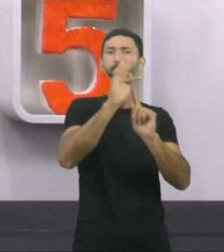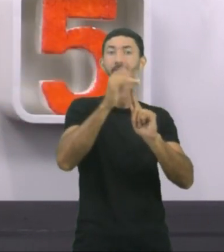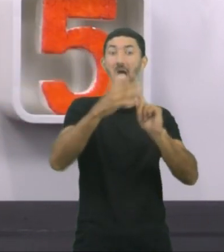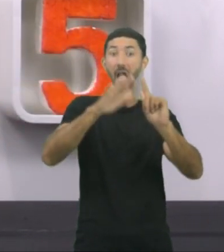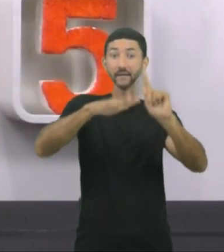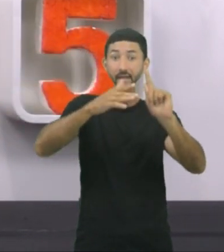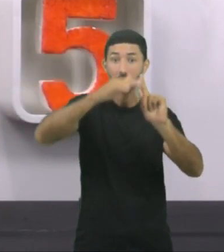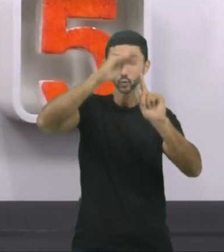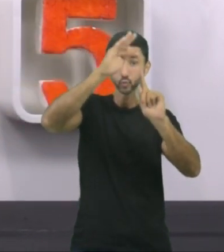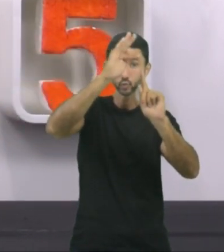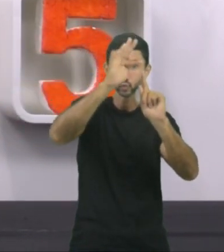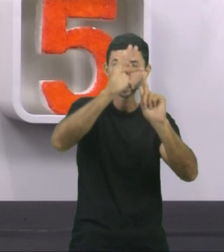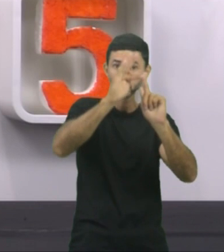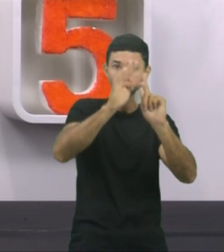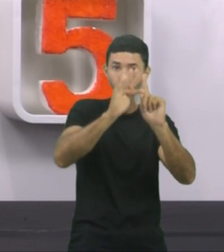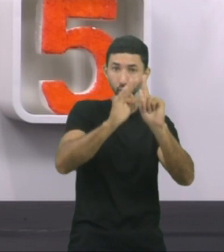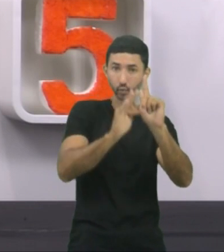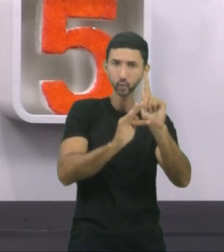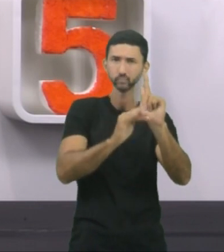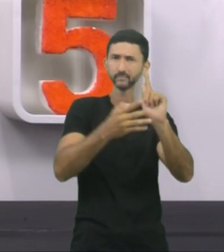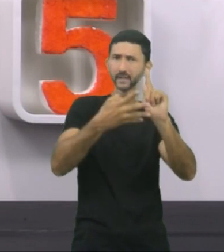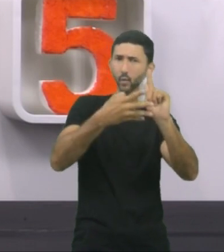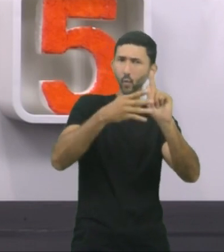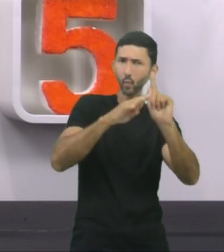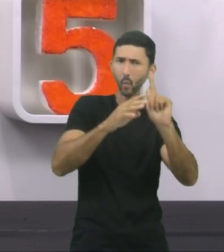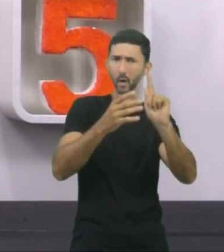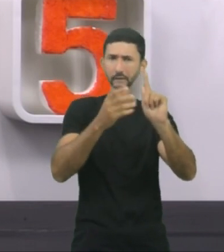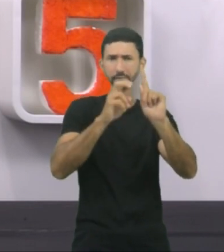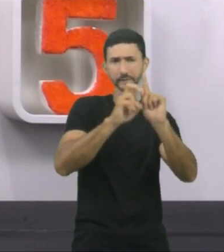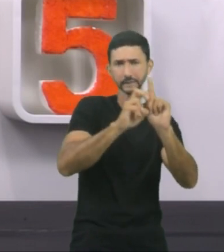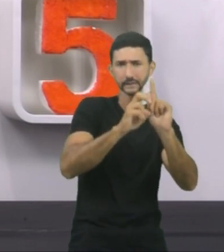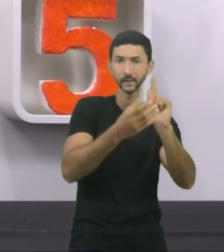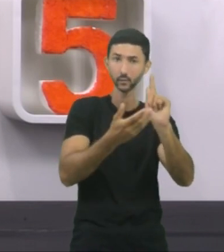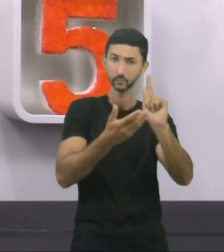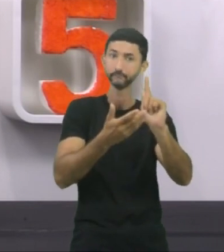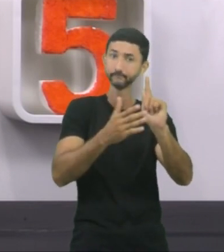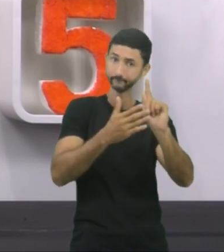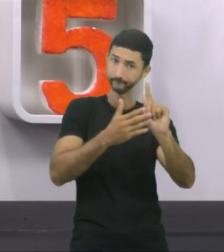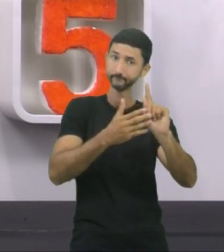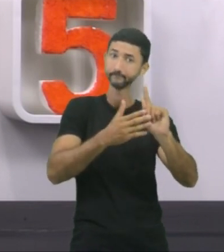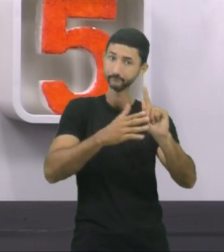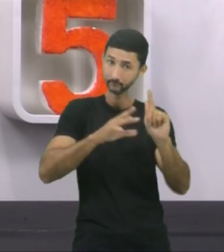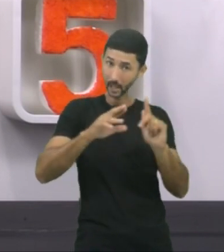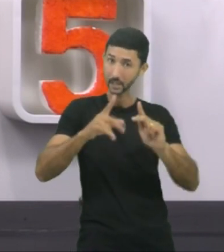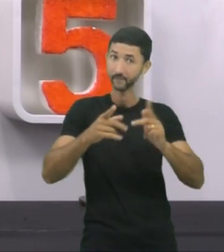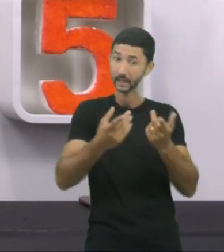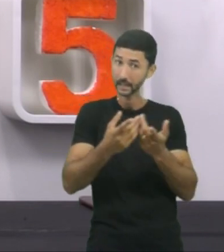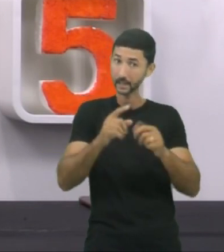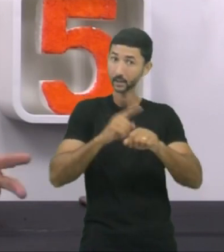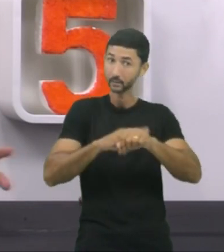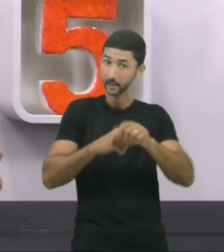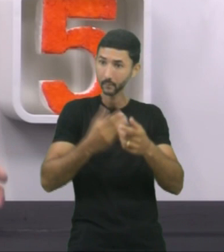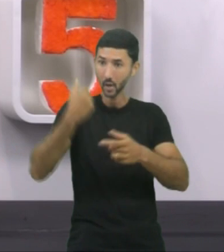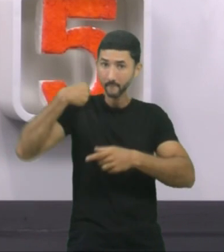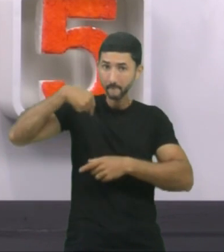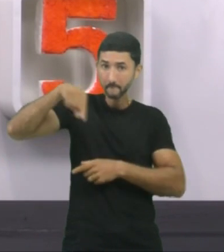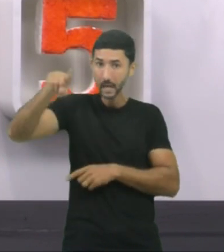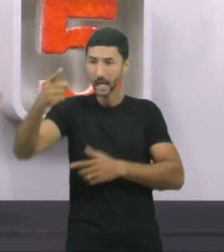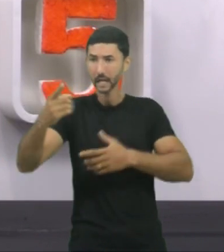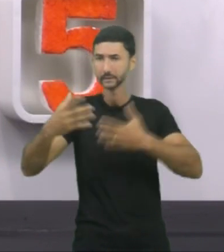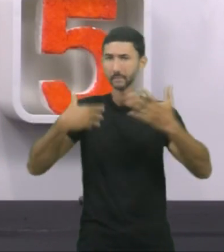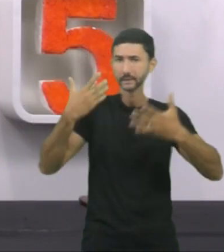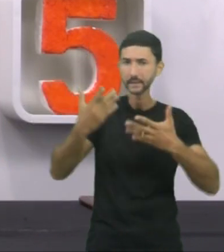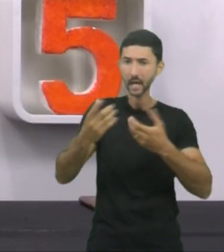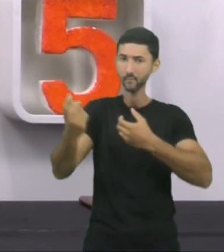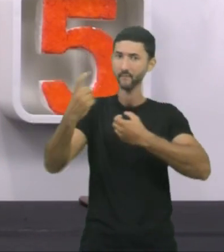a temperatura desce para 4, 5 graus. E isso faz toda a diferença no momento de sair, no momento